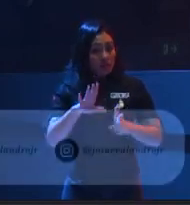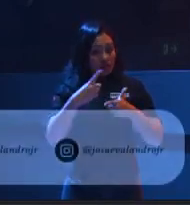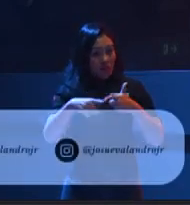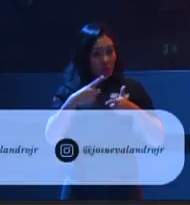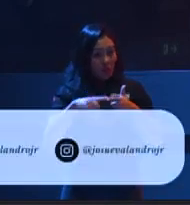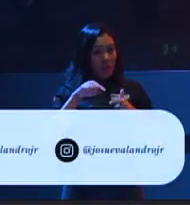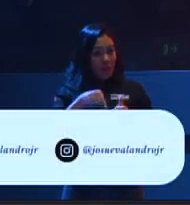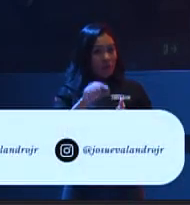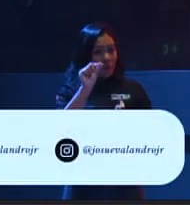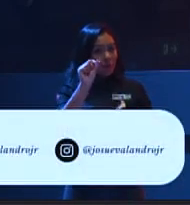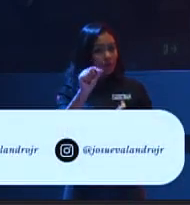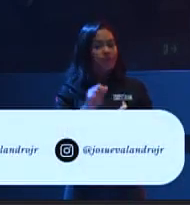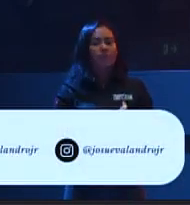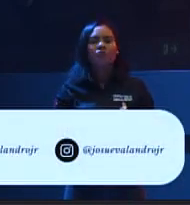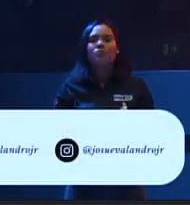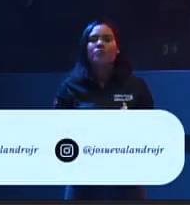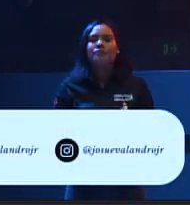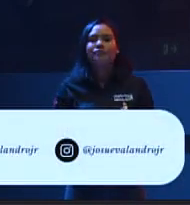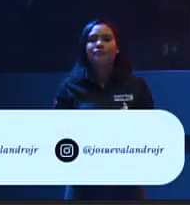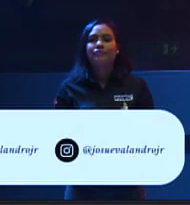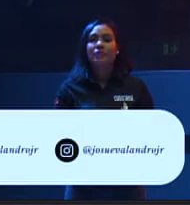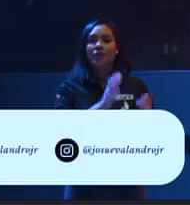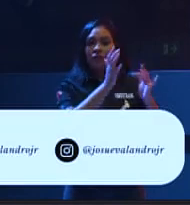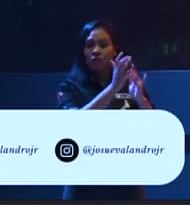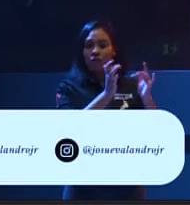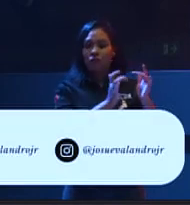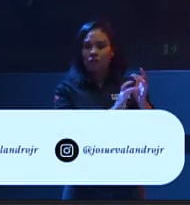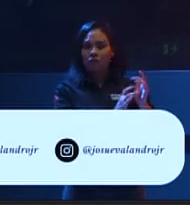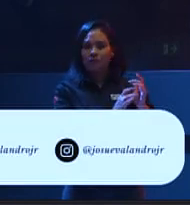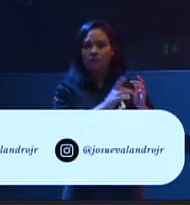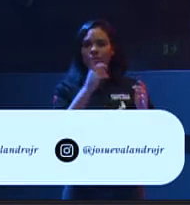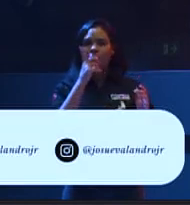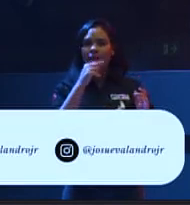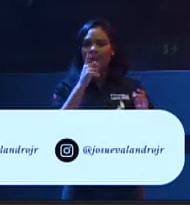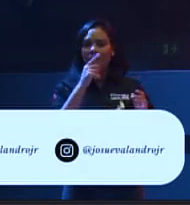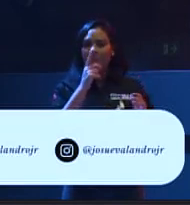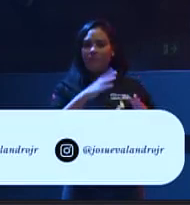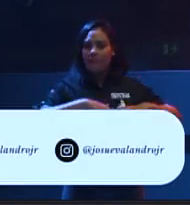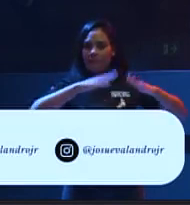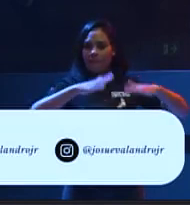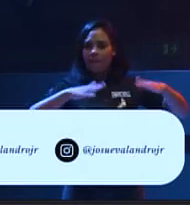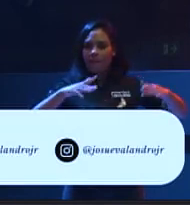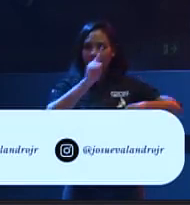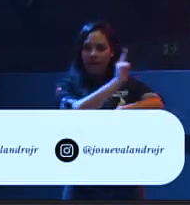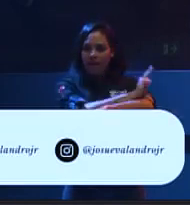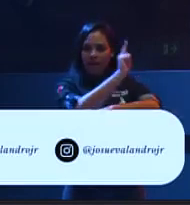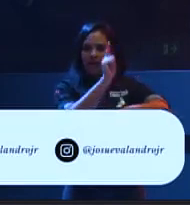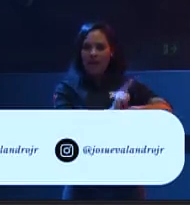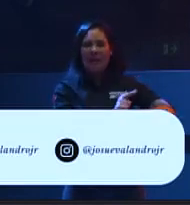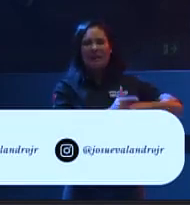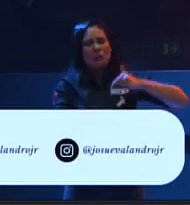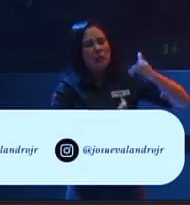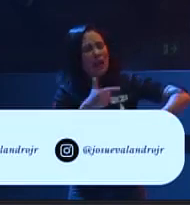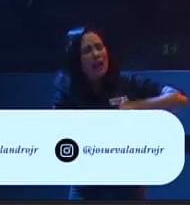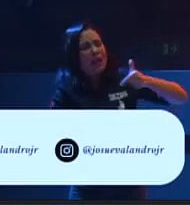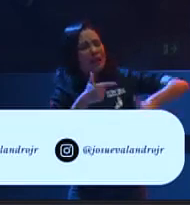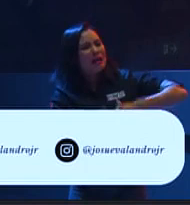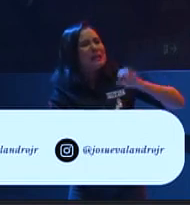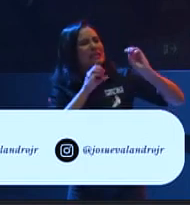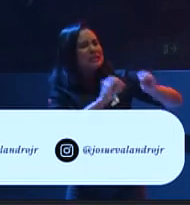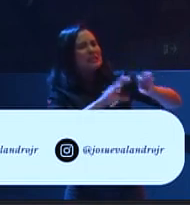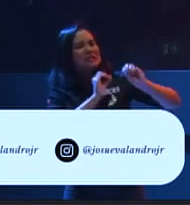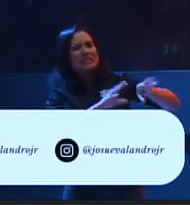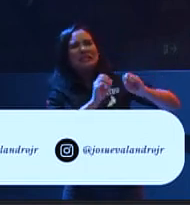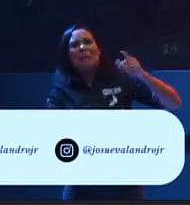que Jesus sai de uma margem do mar da Galiléia depois de trabalhar a funcionar